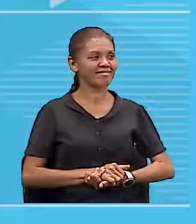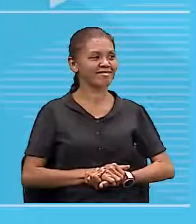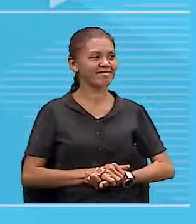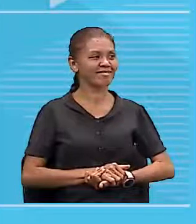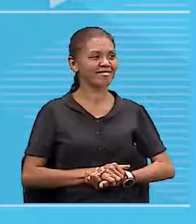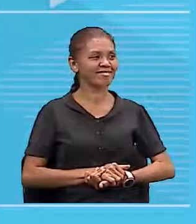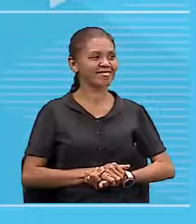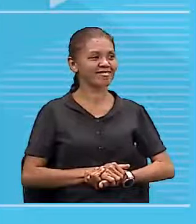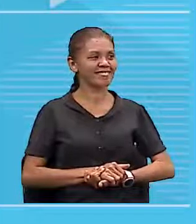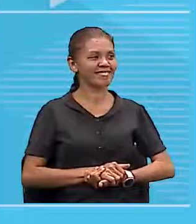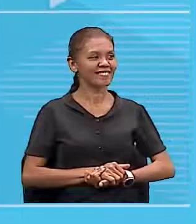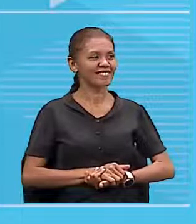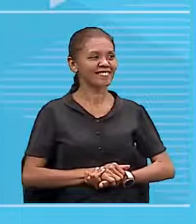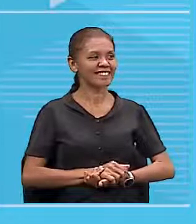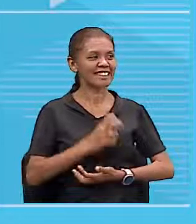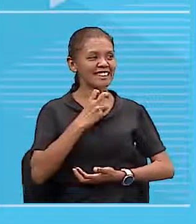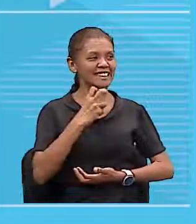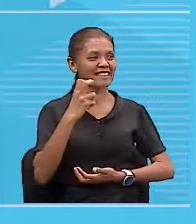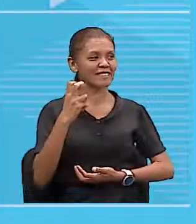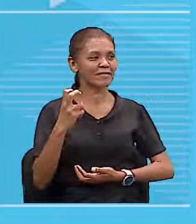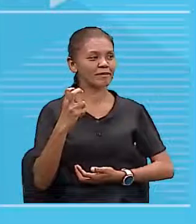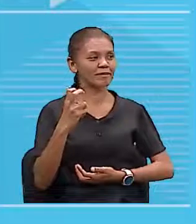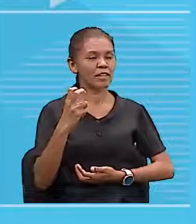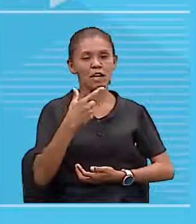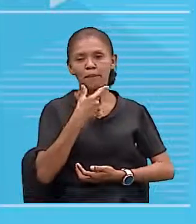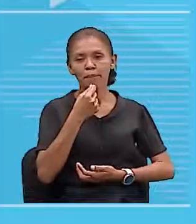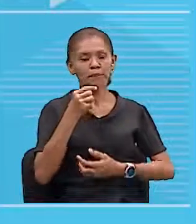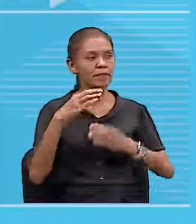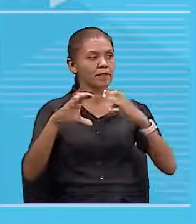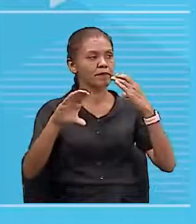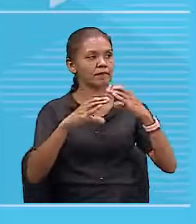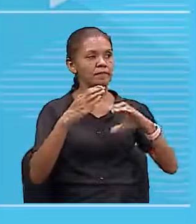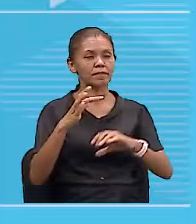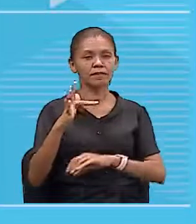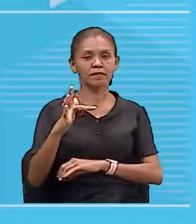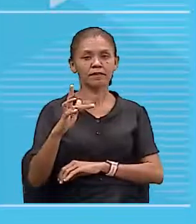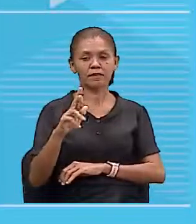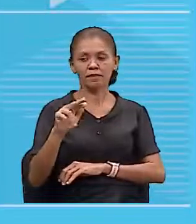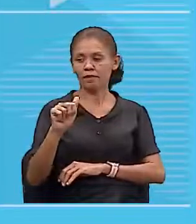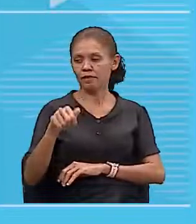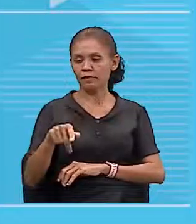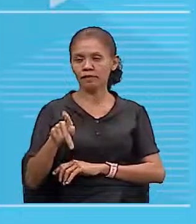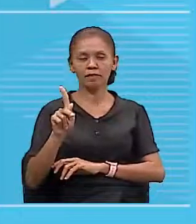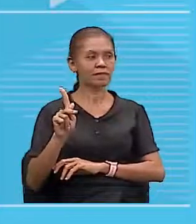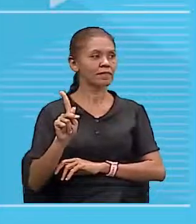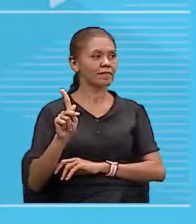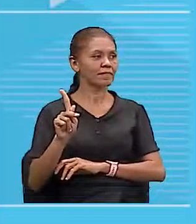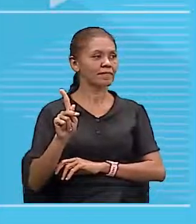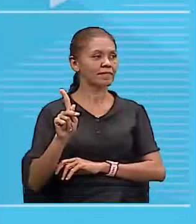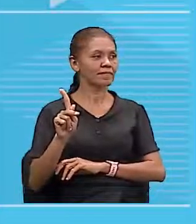era o grito que o cantor Frank Aguiar de Francinópolis